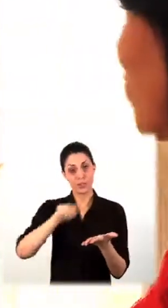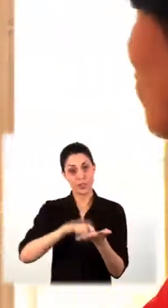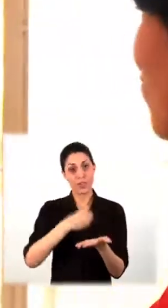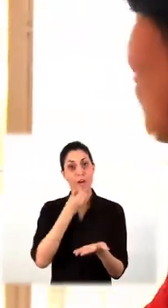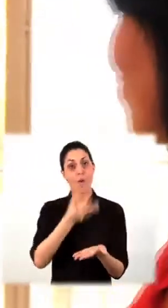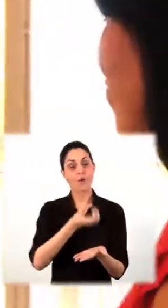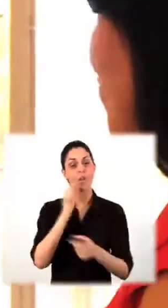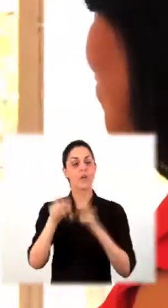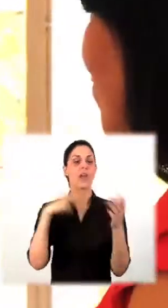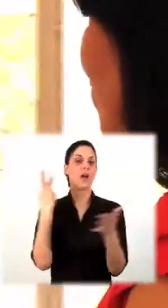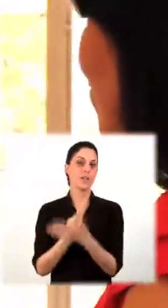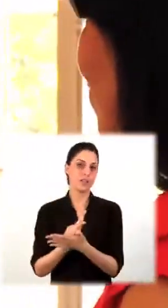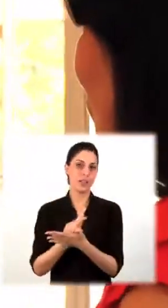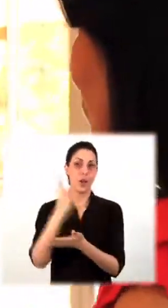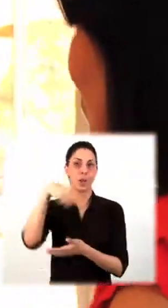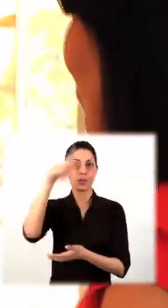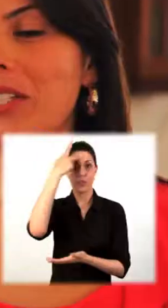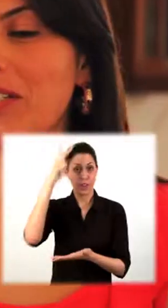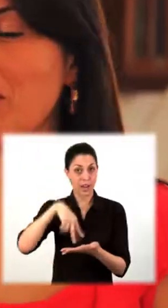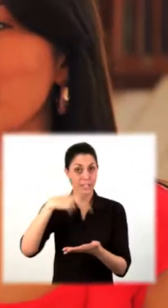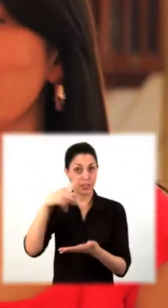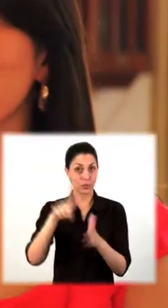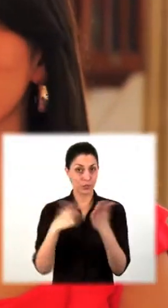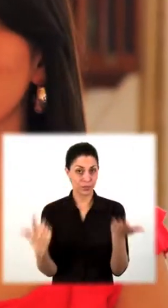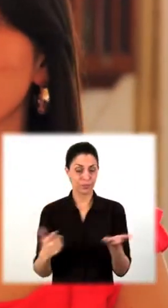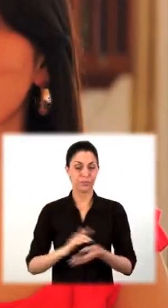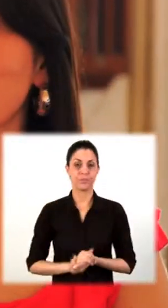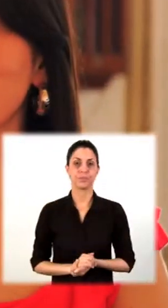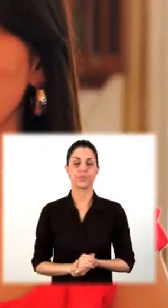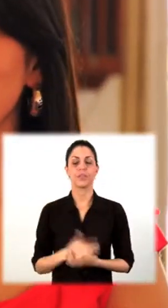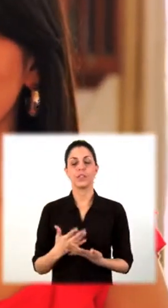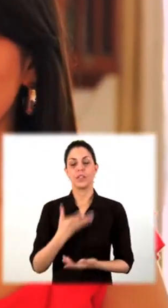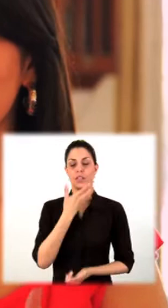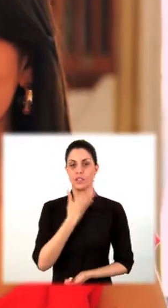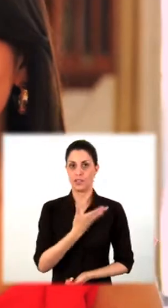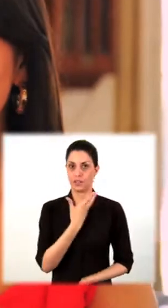esse episódio para os leitores do seu jornal. Em dezembro de